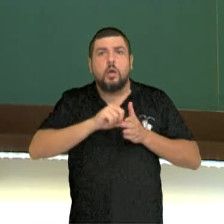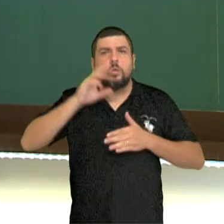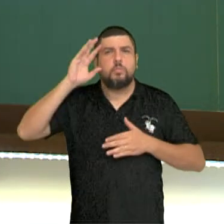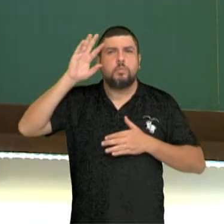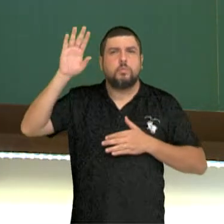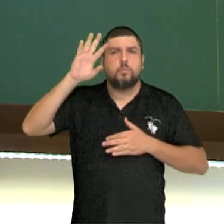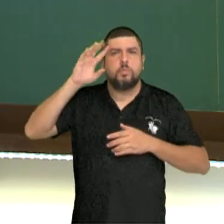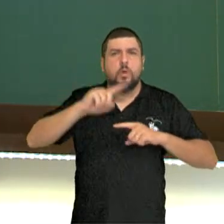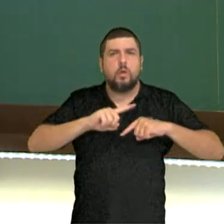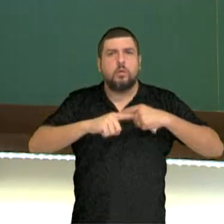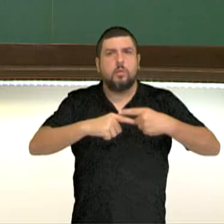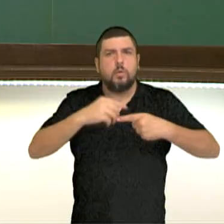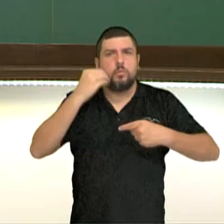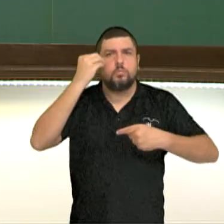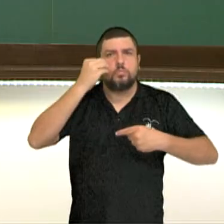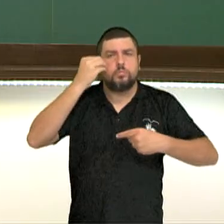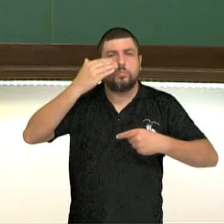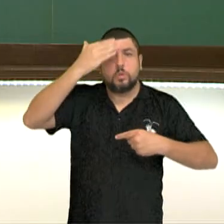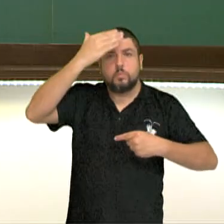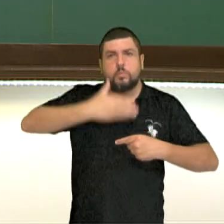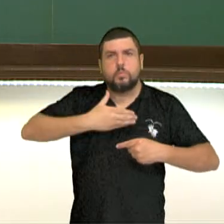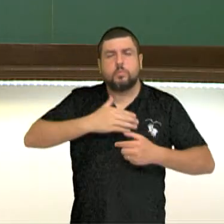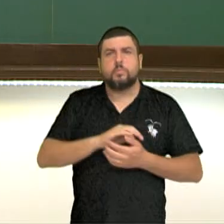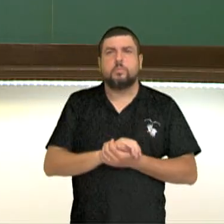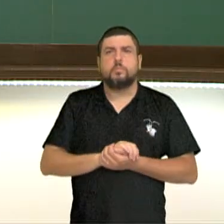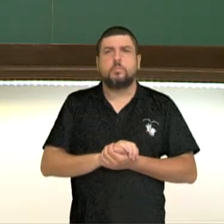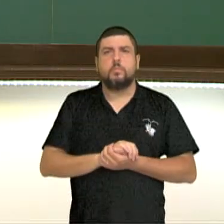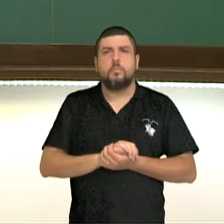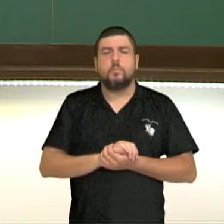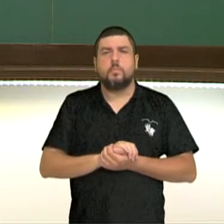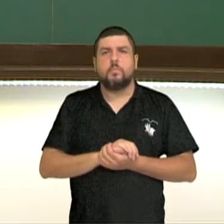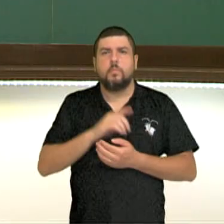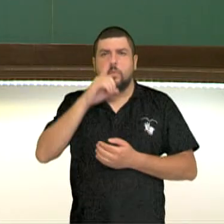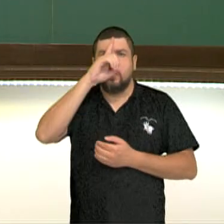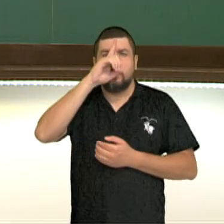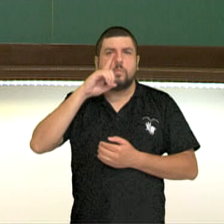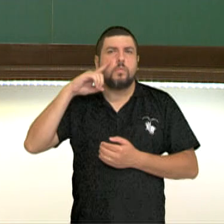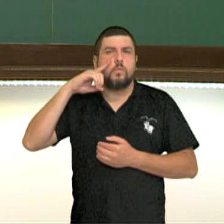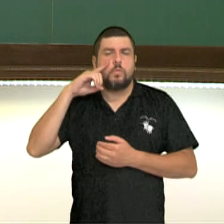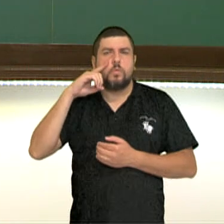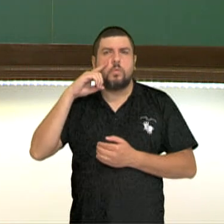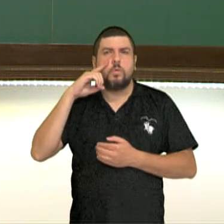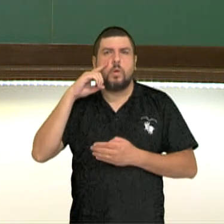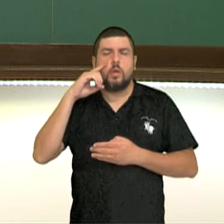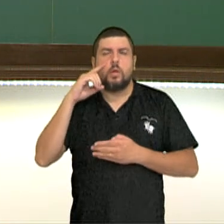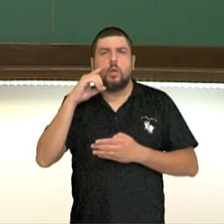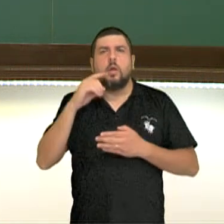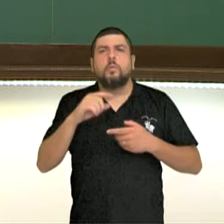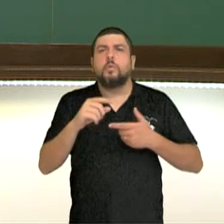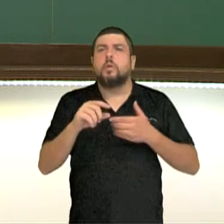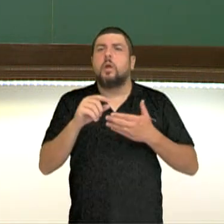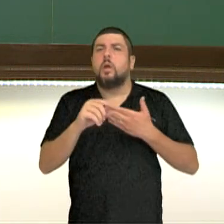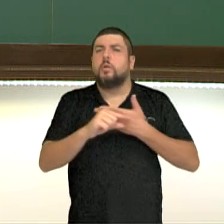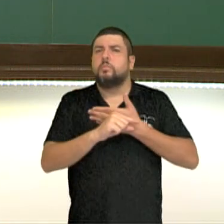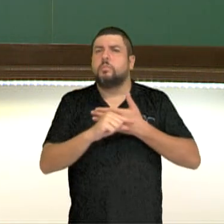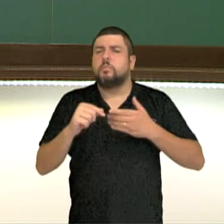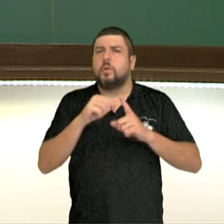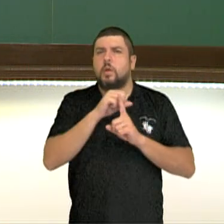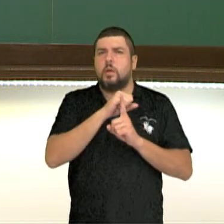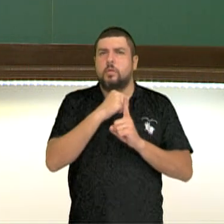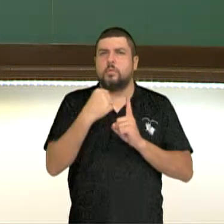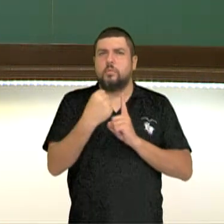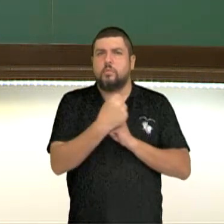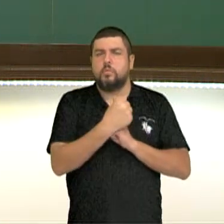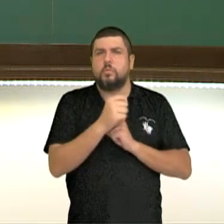Legal? Segundo Durkheim, a sociologia deveria explicar que os fenômenos sociais são regidos